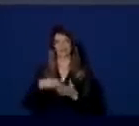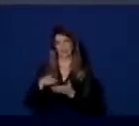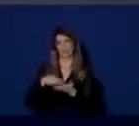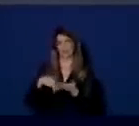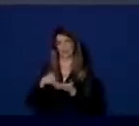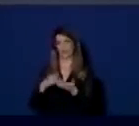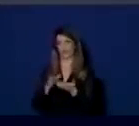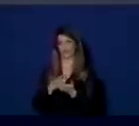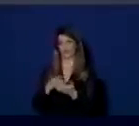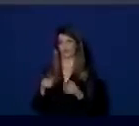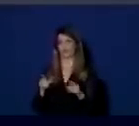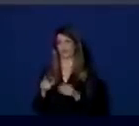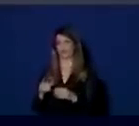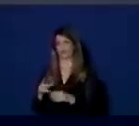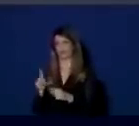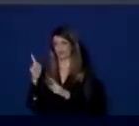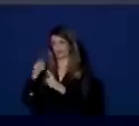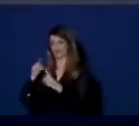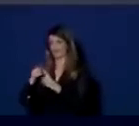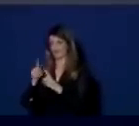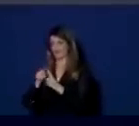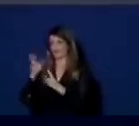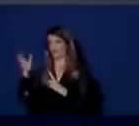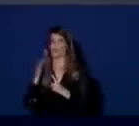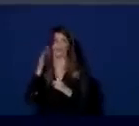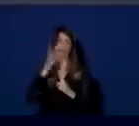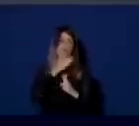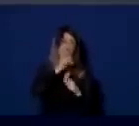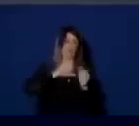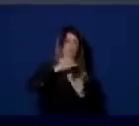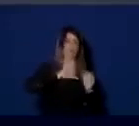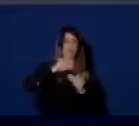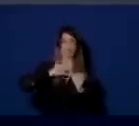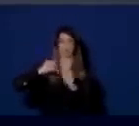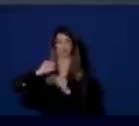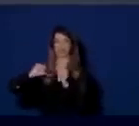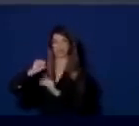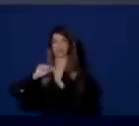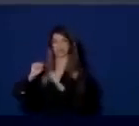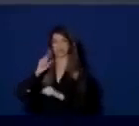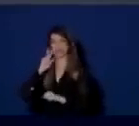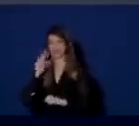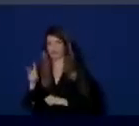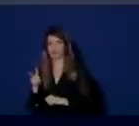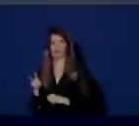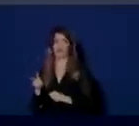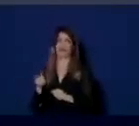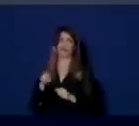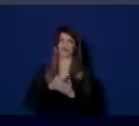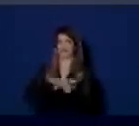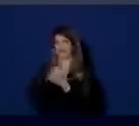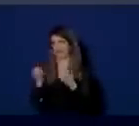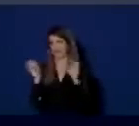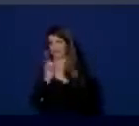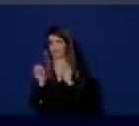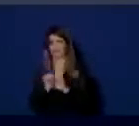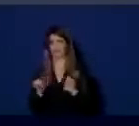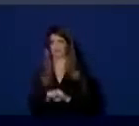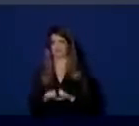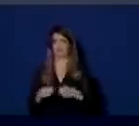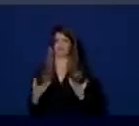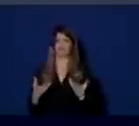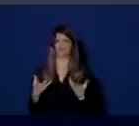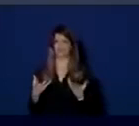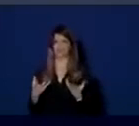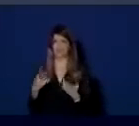bond, entra na ação, o cara sai da ação, entra no convert, o cara olha o real estate, olha o REIT, olha a infraestrutura, trada tudo, você